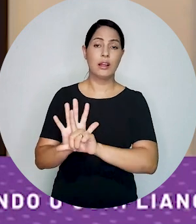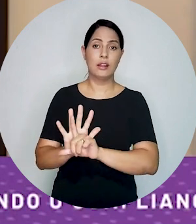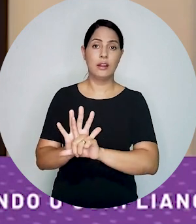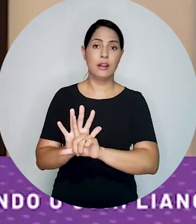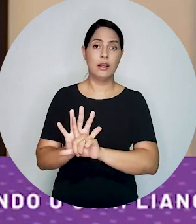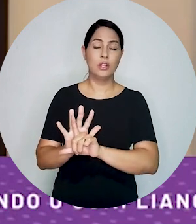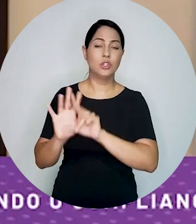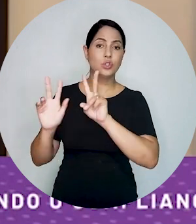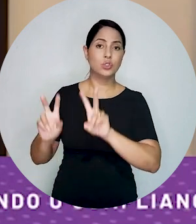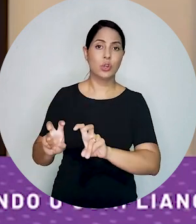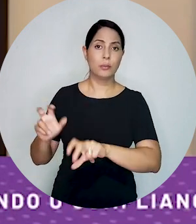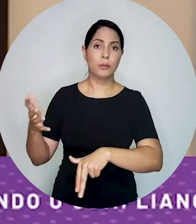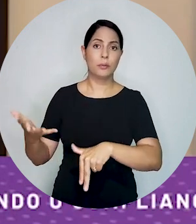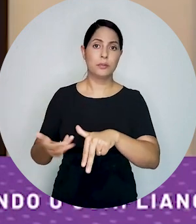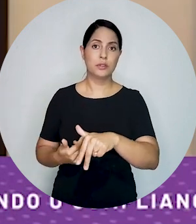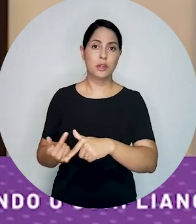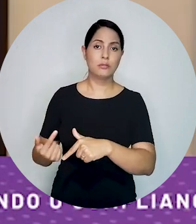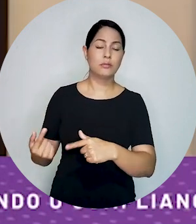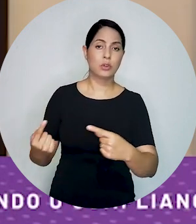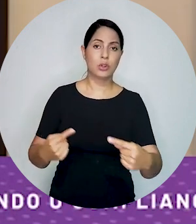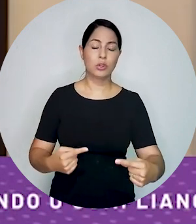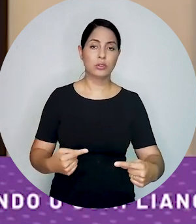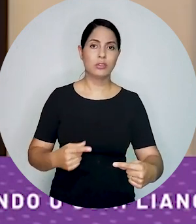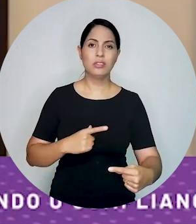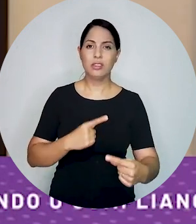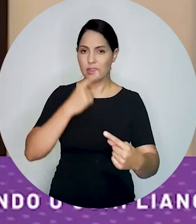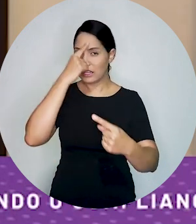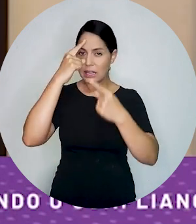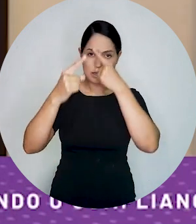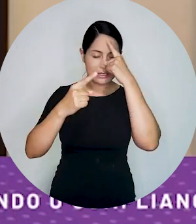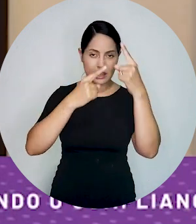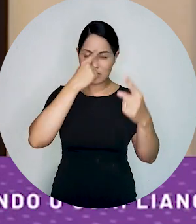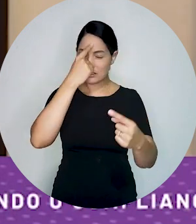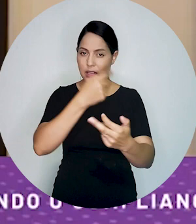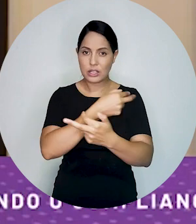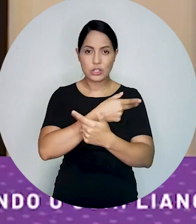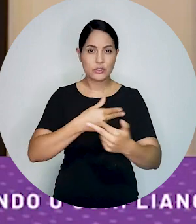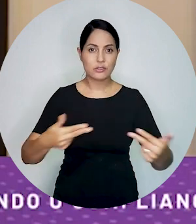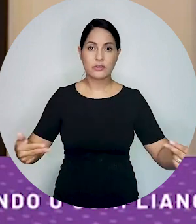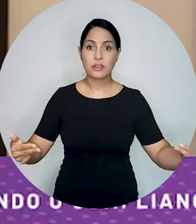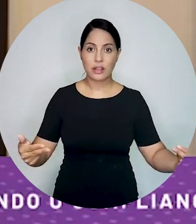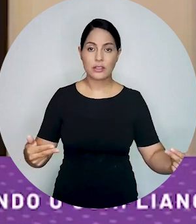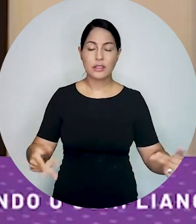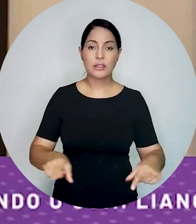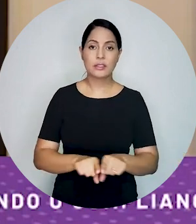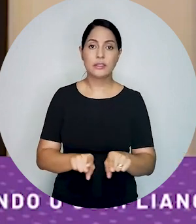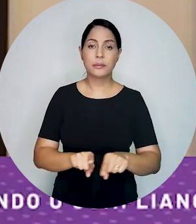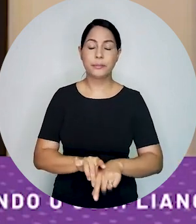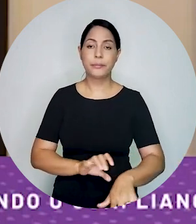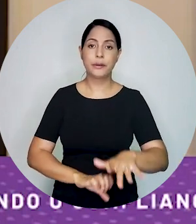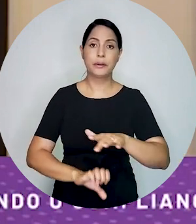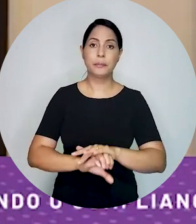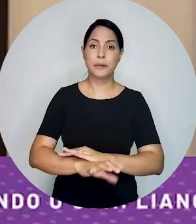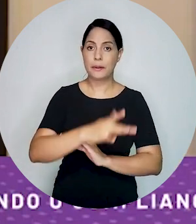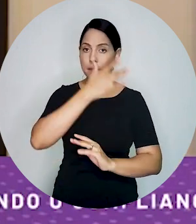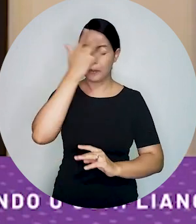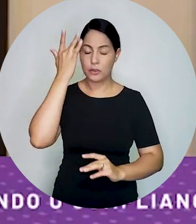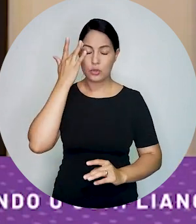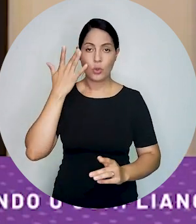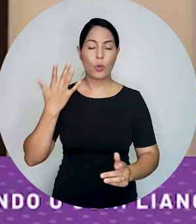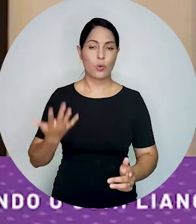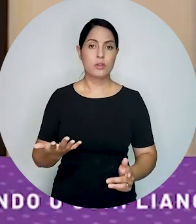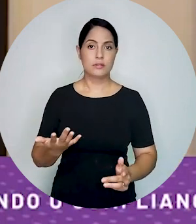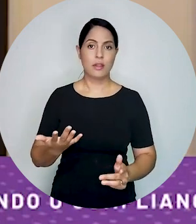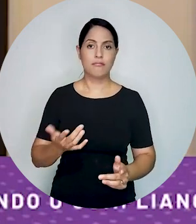a promulgação da lei anticorrupção, que trouxe uma série de obrigações, uma série de inovações, né, e obrigações para empresas e para pessoas